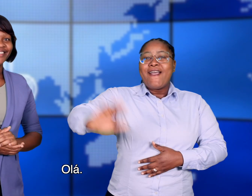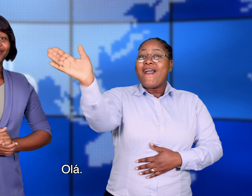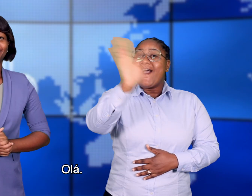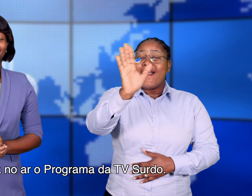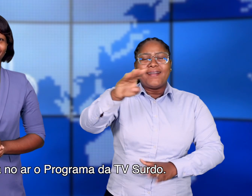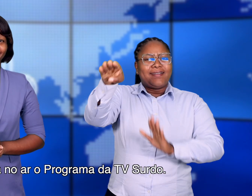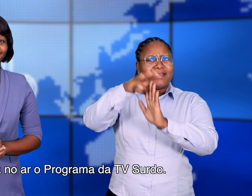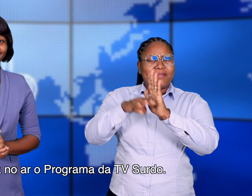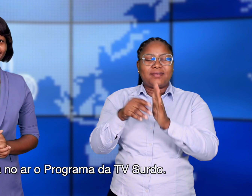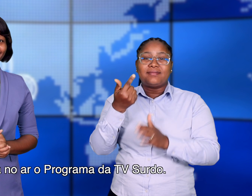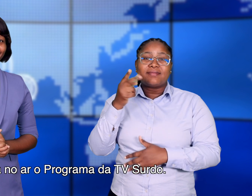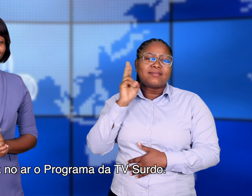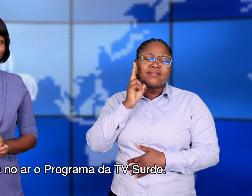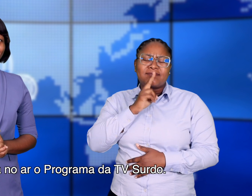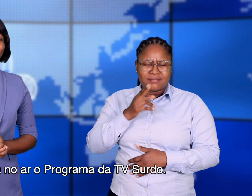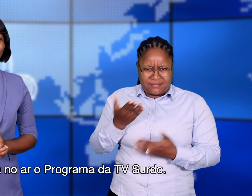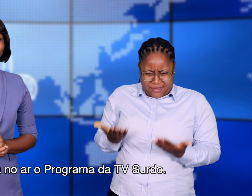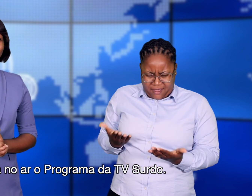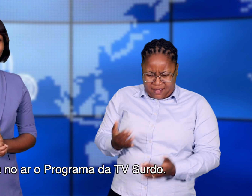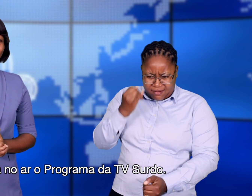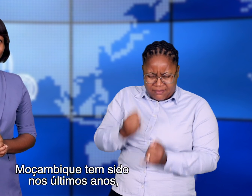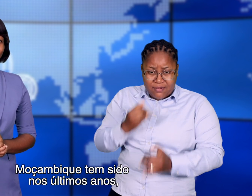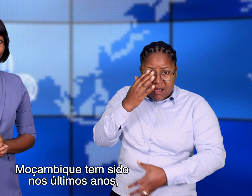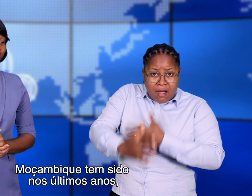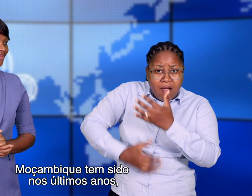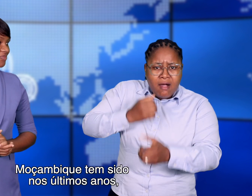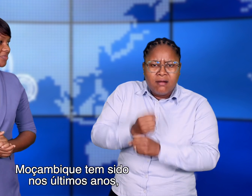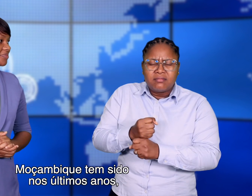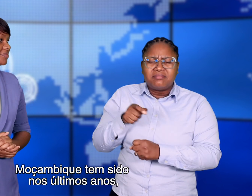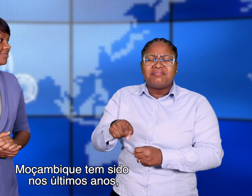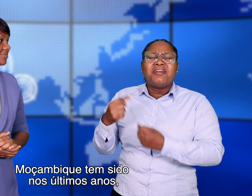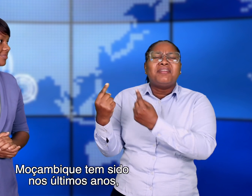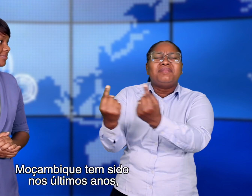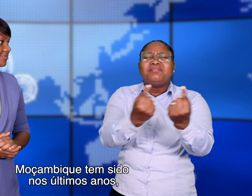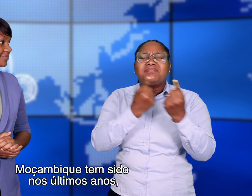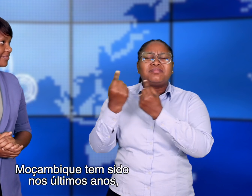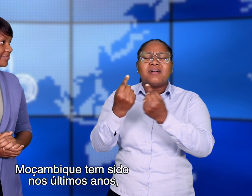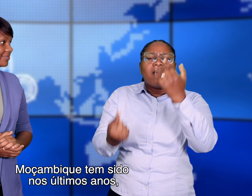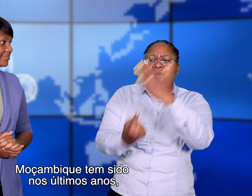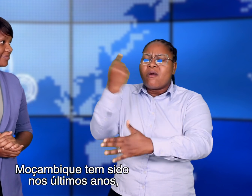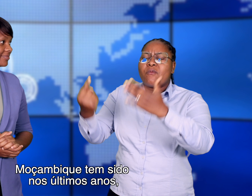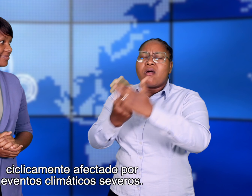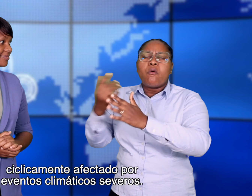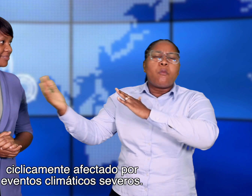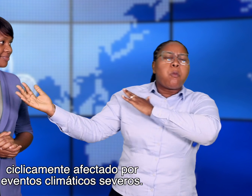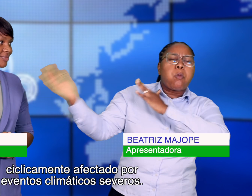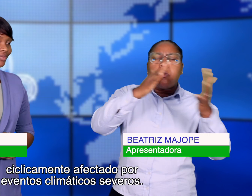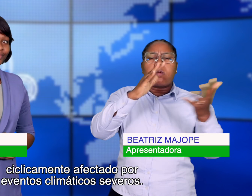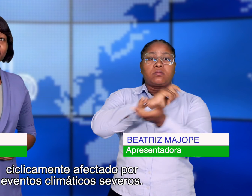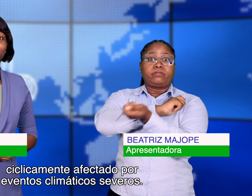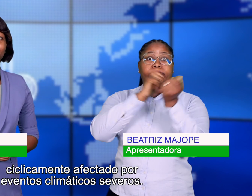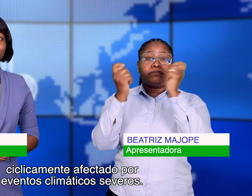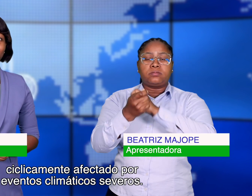Olá! Está no ar o programa da TV Surdo. Moçambique tem sido, nos últimos anos,